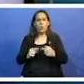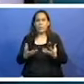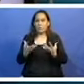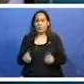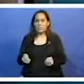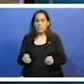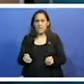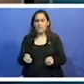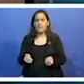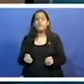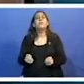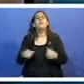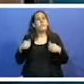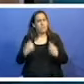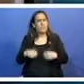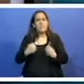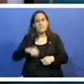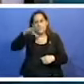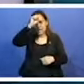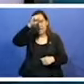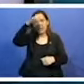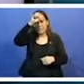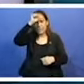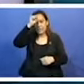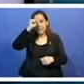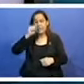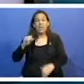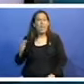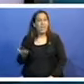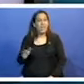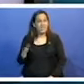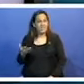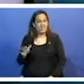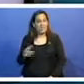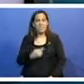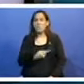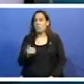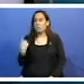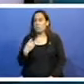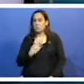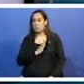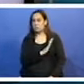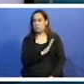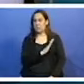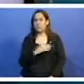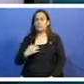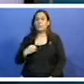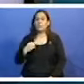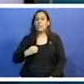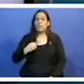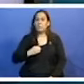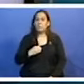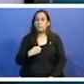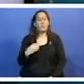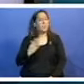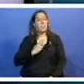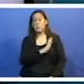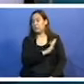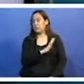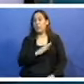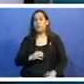Parou aí? Olha aqui. Mesmo às vezes a gente não gostando da roupa, do brinquedo do